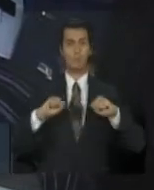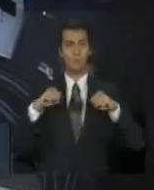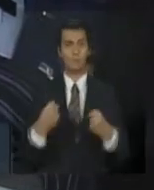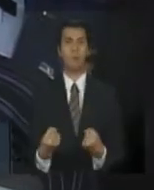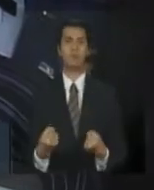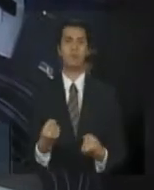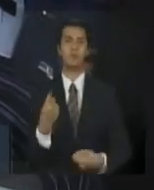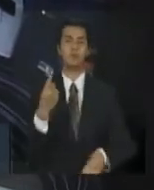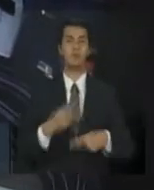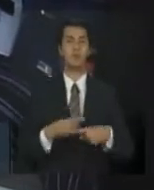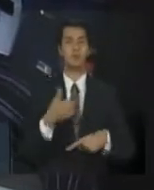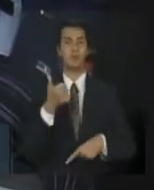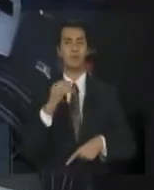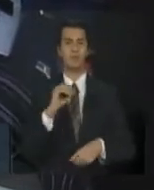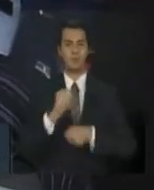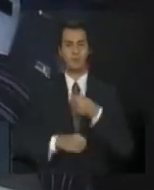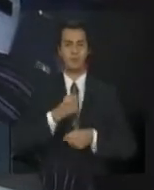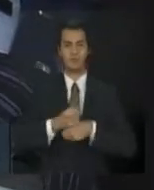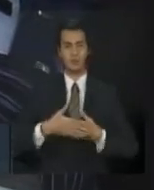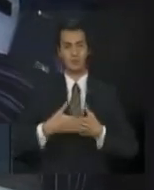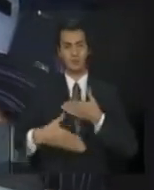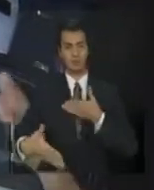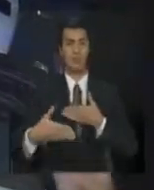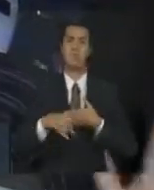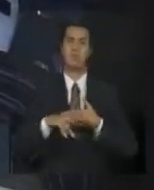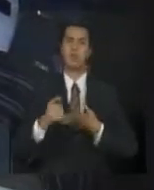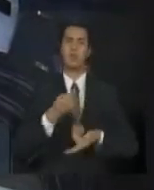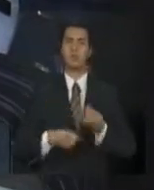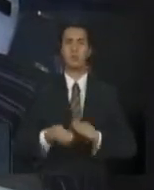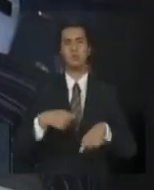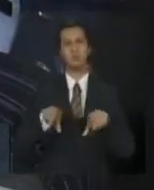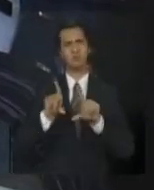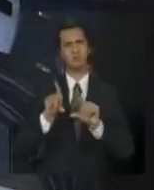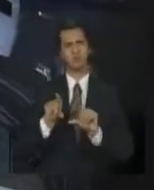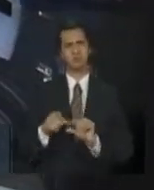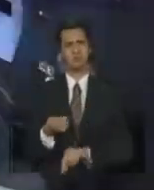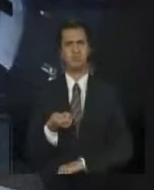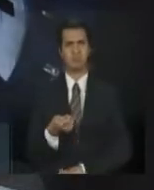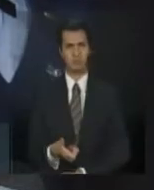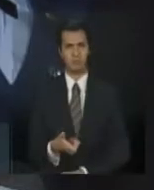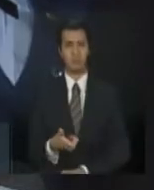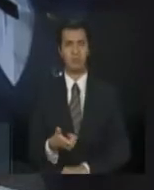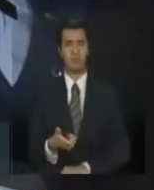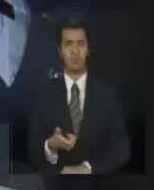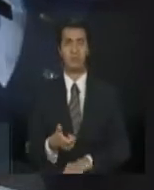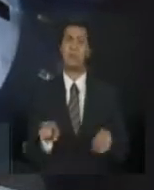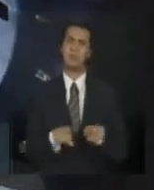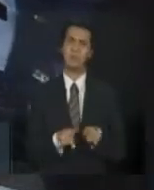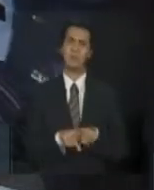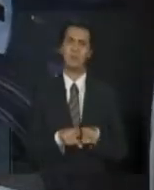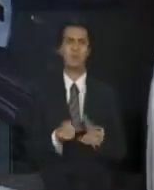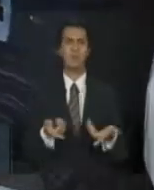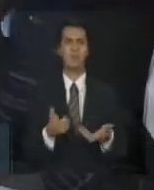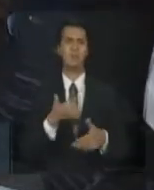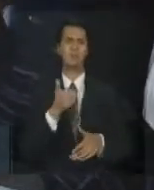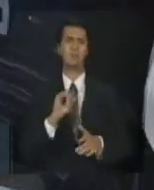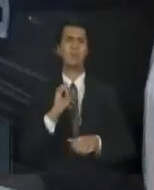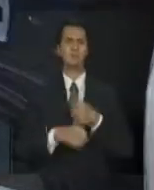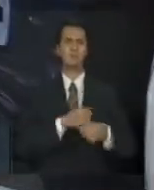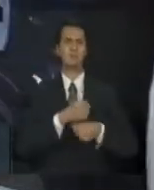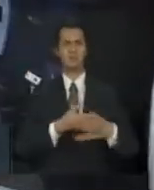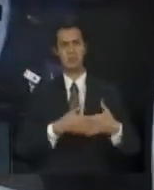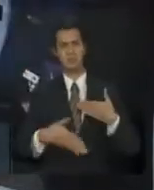indícios de ser uma década de baixo crescimento. Eu não vou também dizer que é uma década de grande estagnação, mas de baixo crescimento, sem